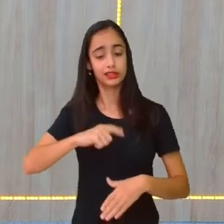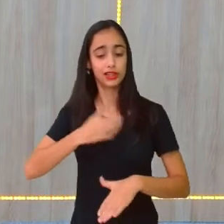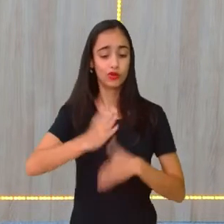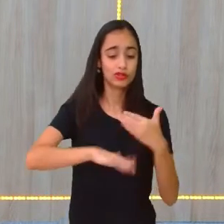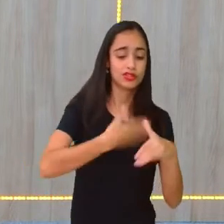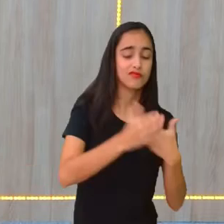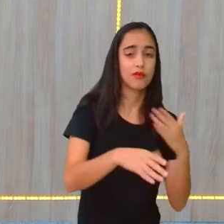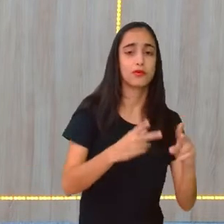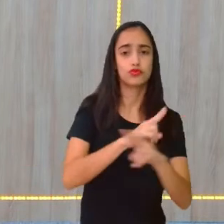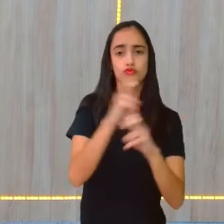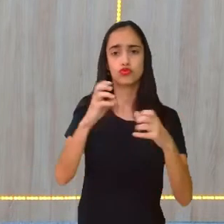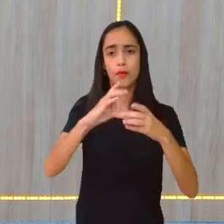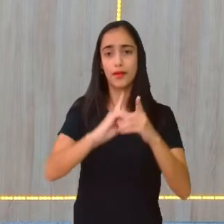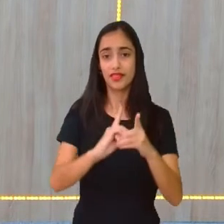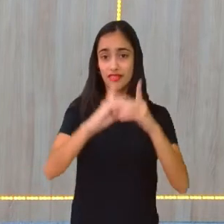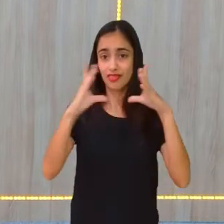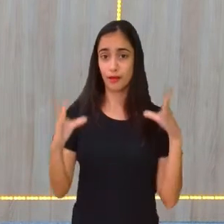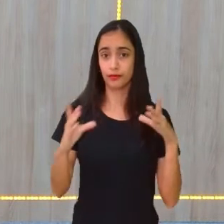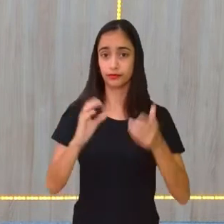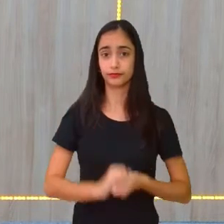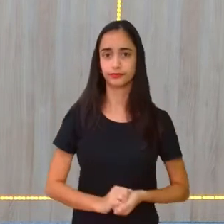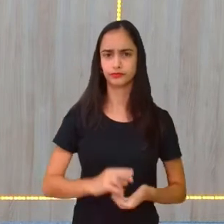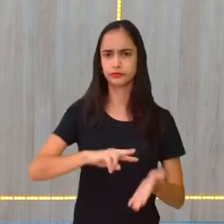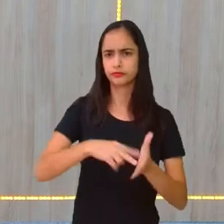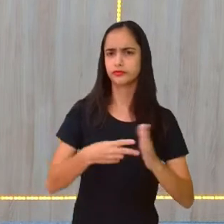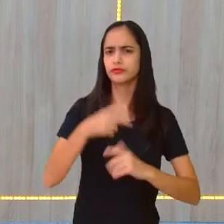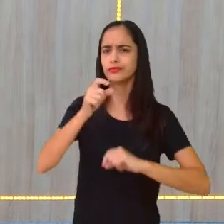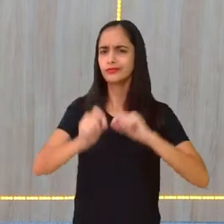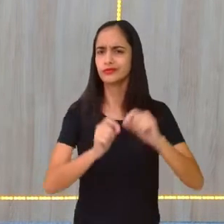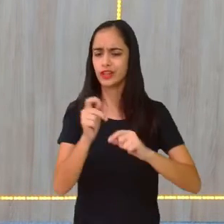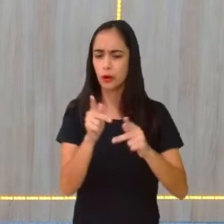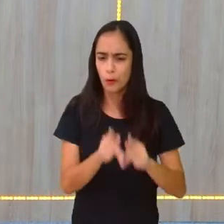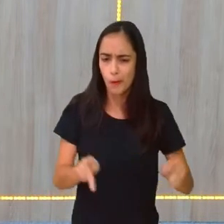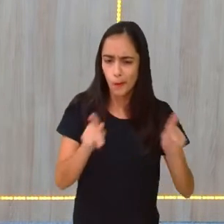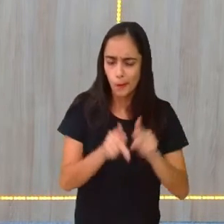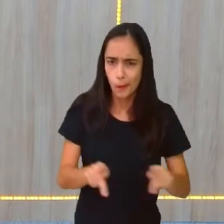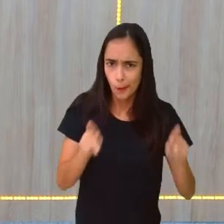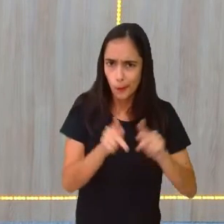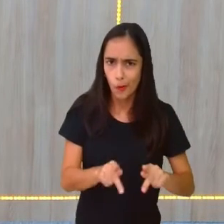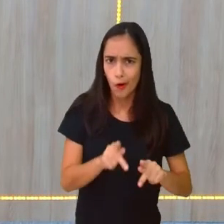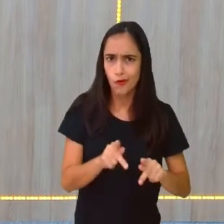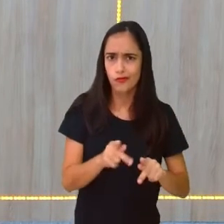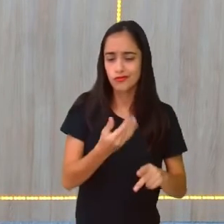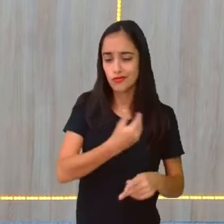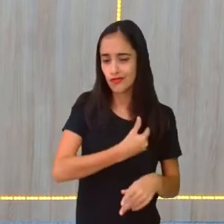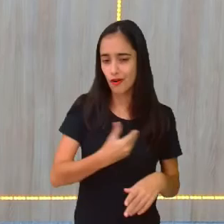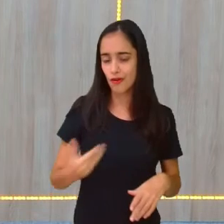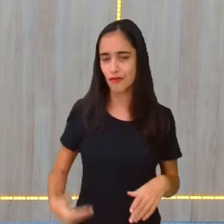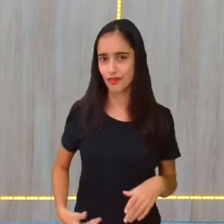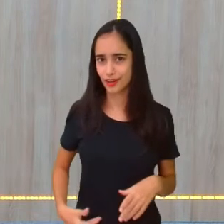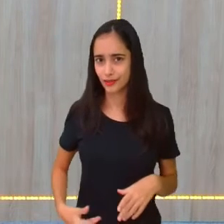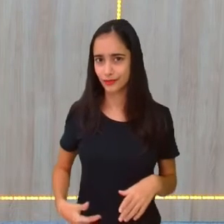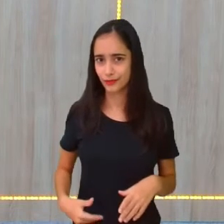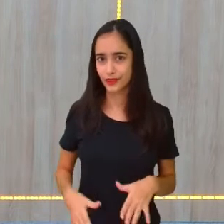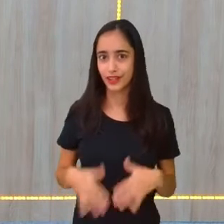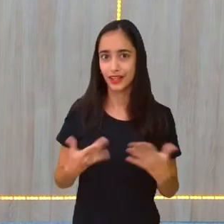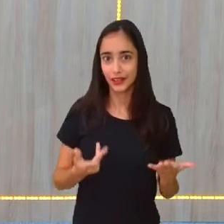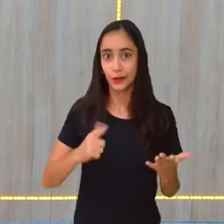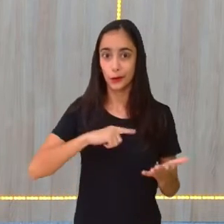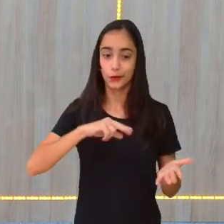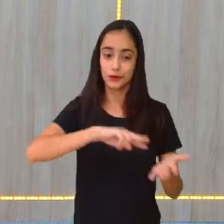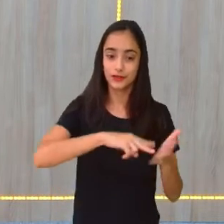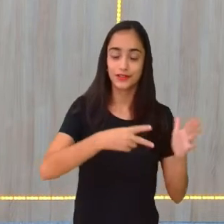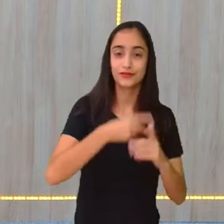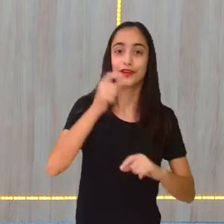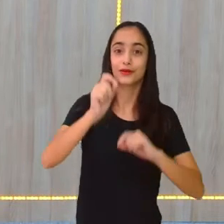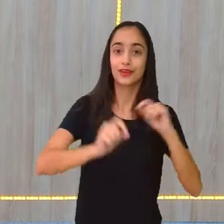democracia. Demos, povo, e kratia, governo. Ao pé da letra a gente teria aí o